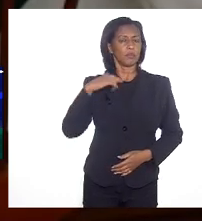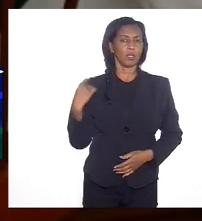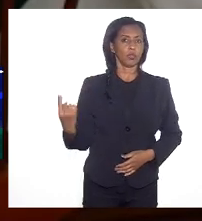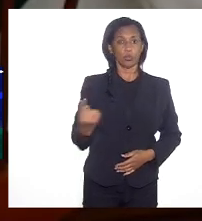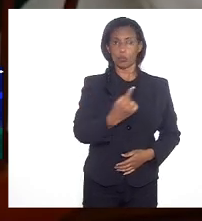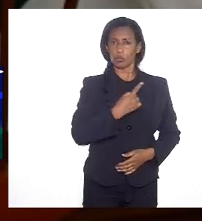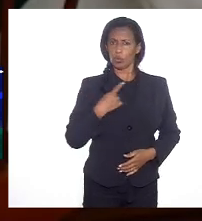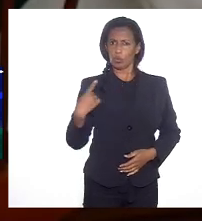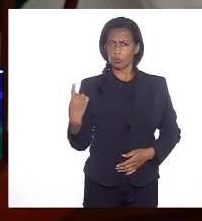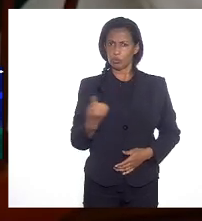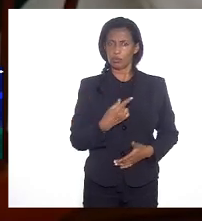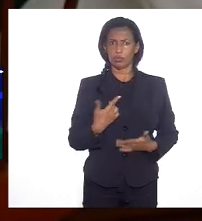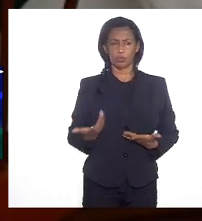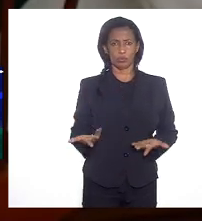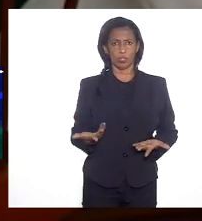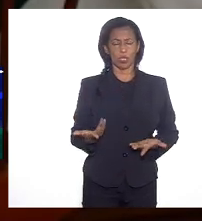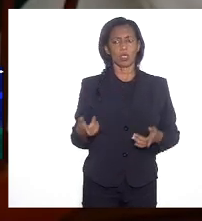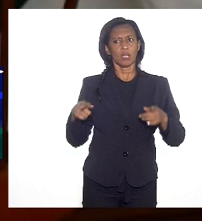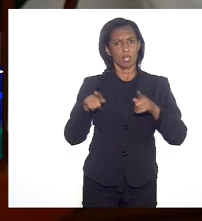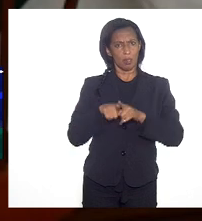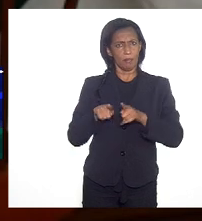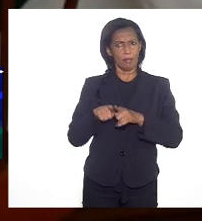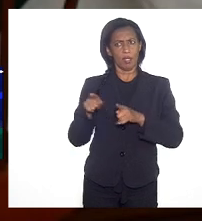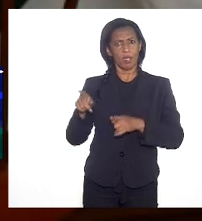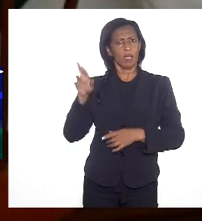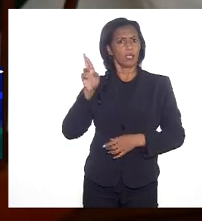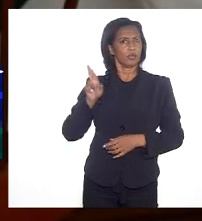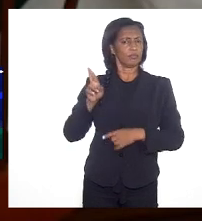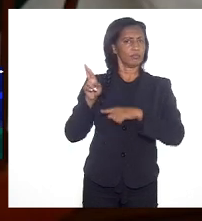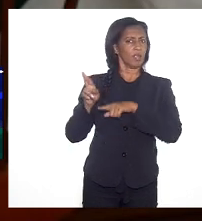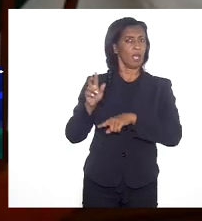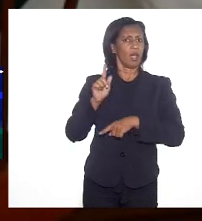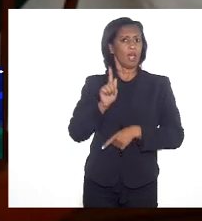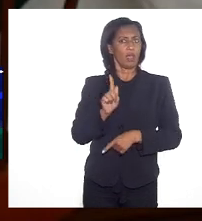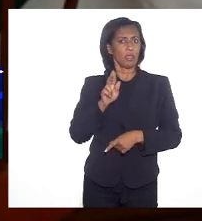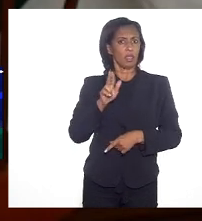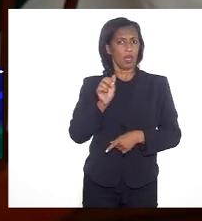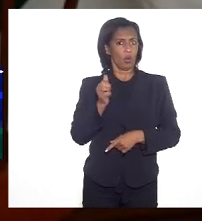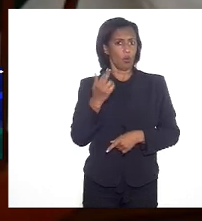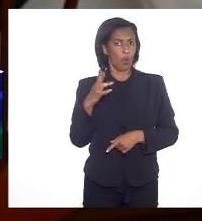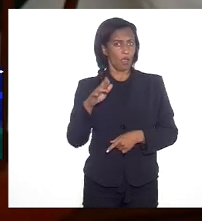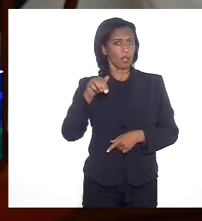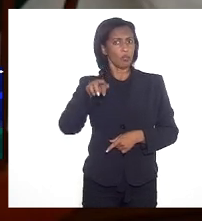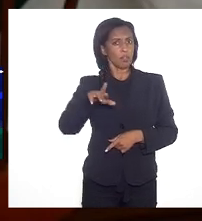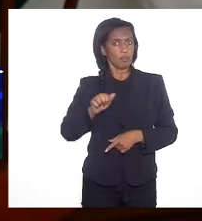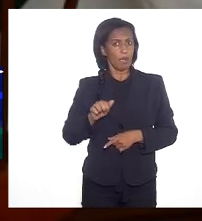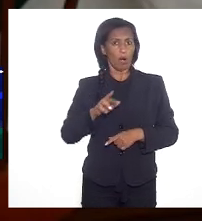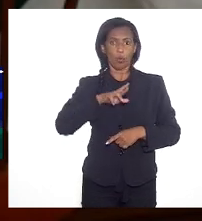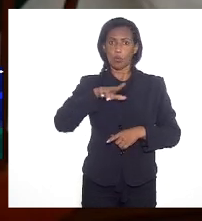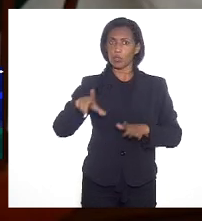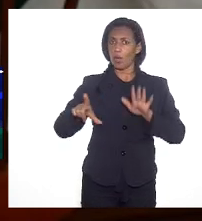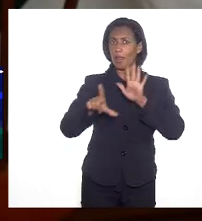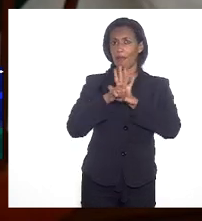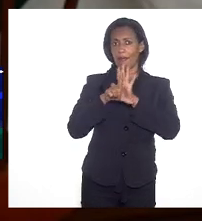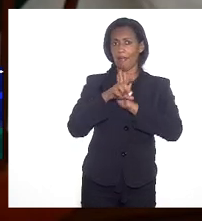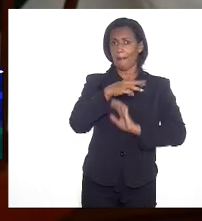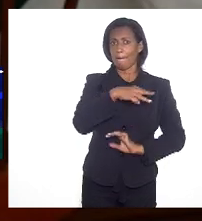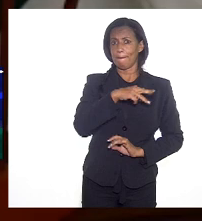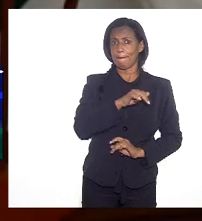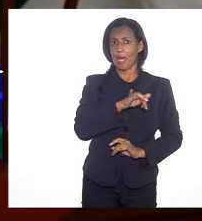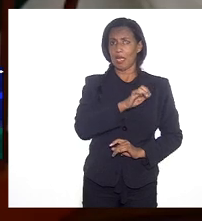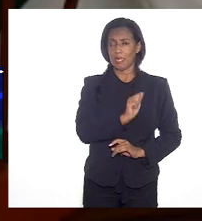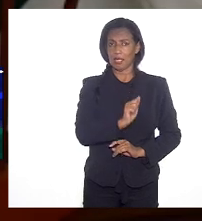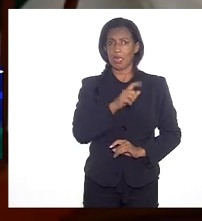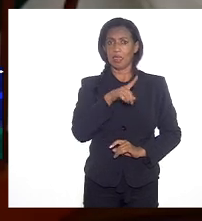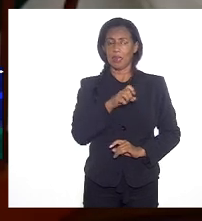isso se enquadra também à guarda municipal. A gente, não só a questão da lei Maria da Penha, mas eu acho que poderia participar da guarda